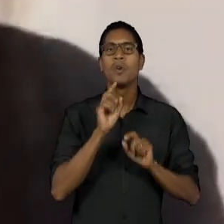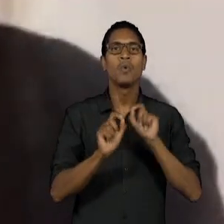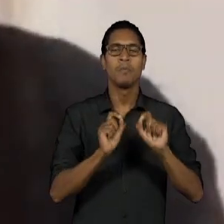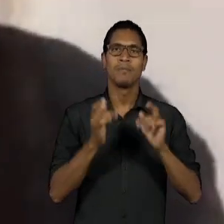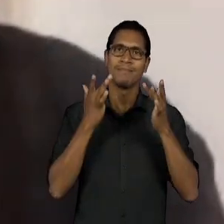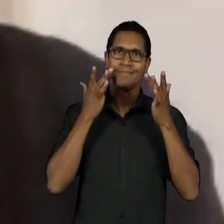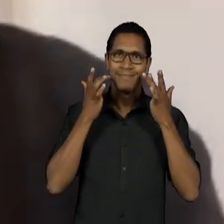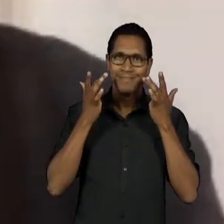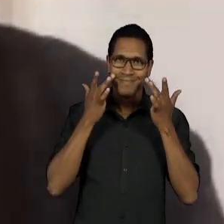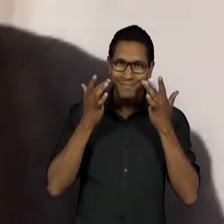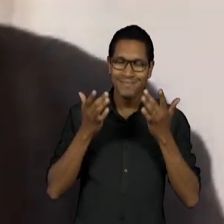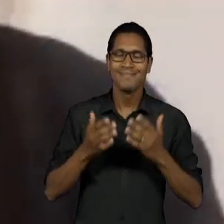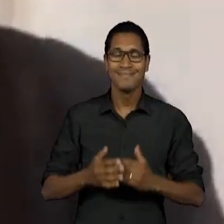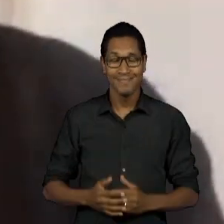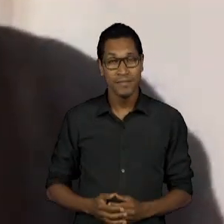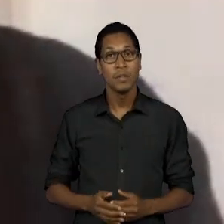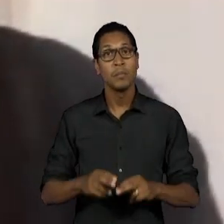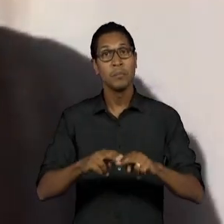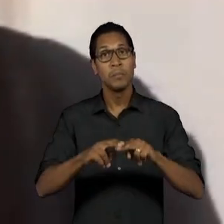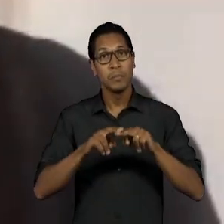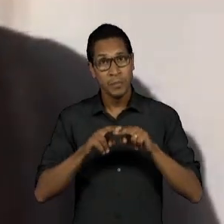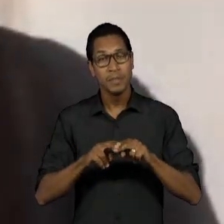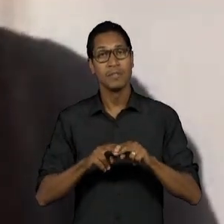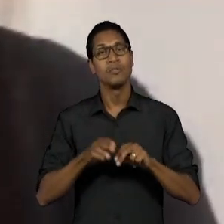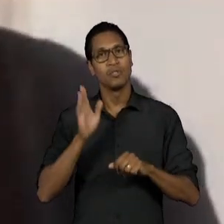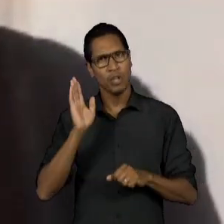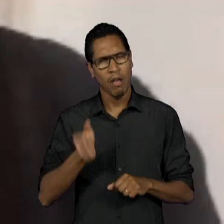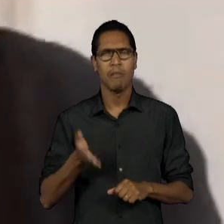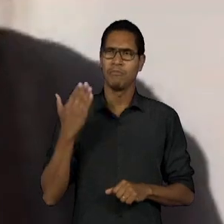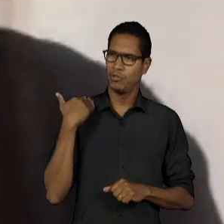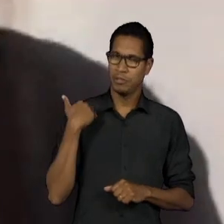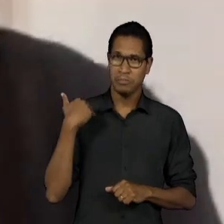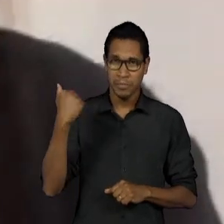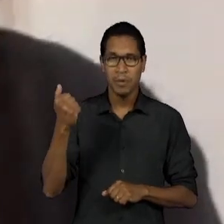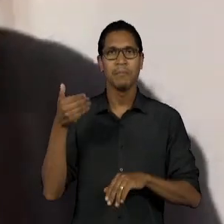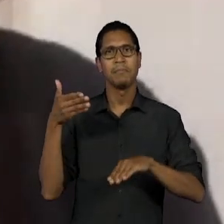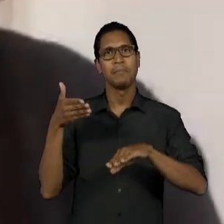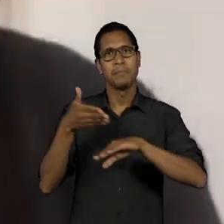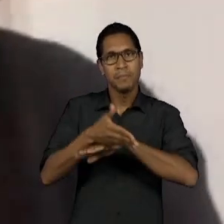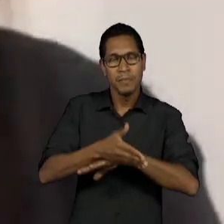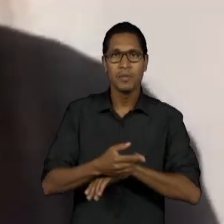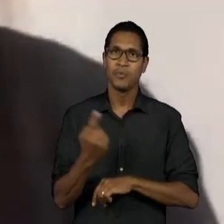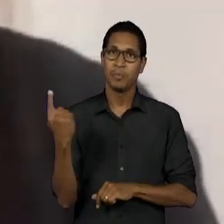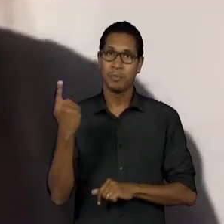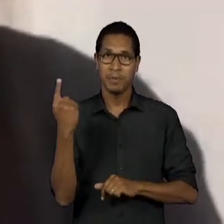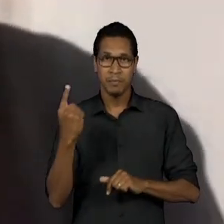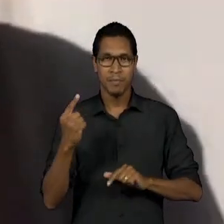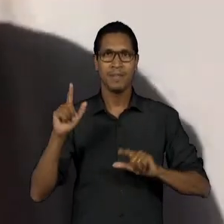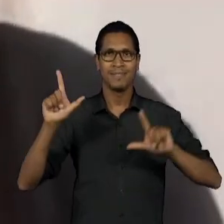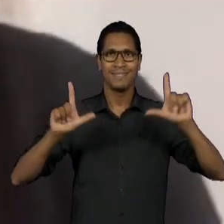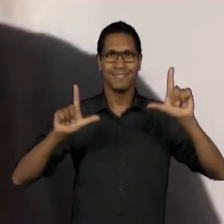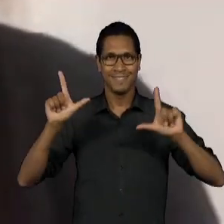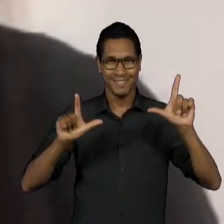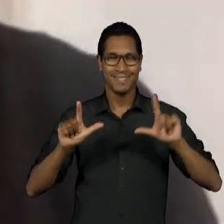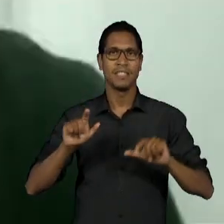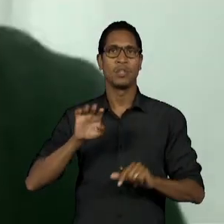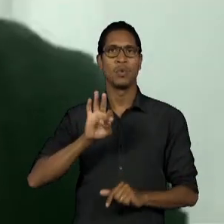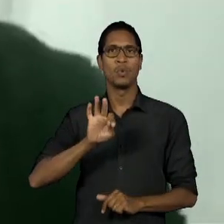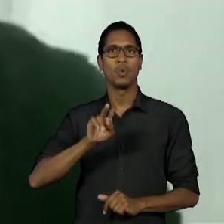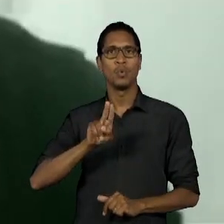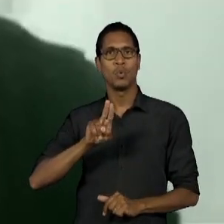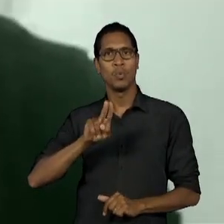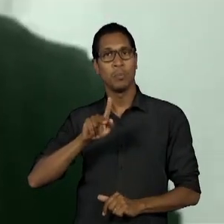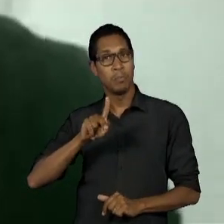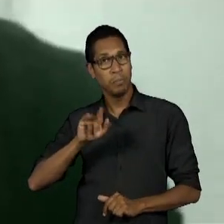isso eu fui convocada também para participar desse primeiro programa da Tupi em 50.